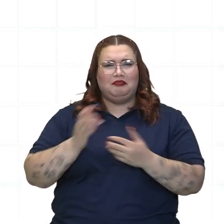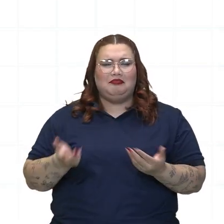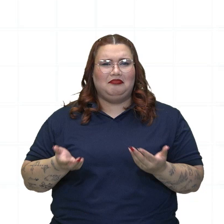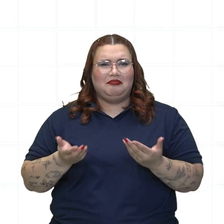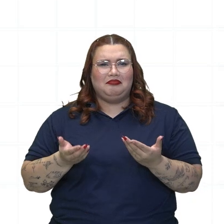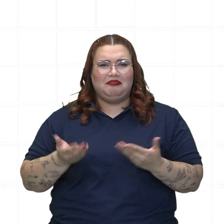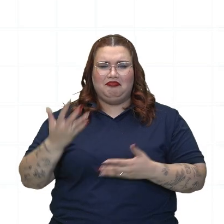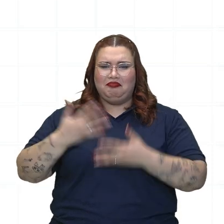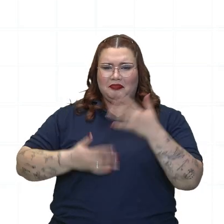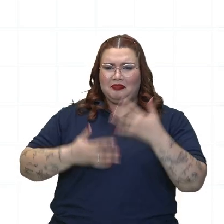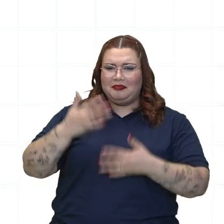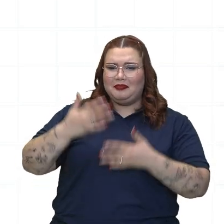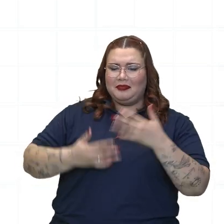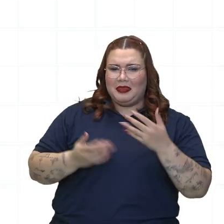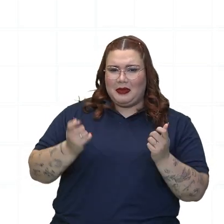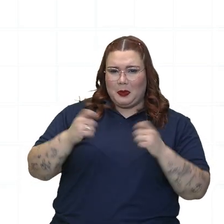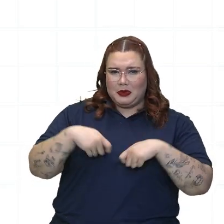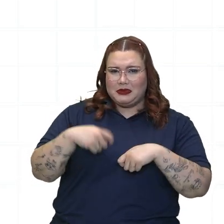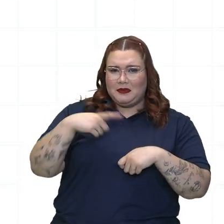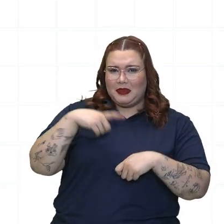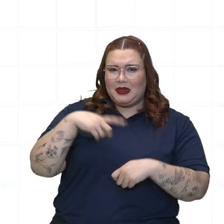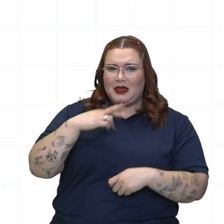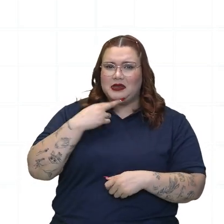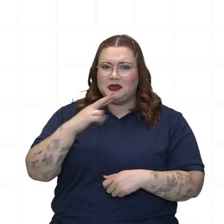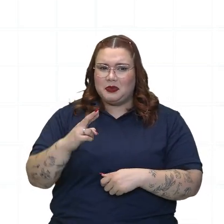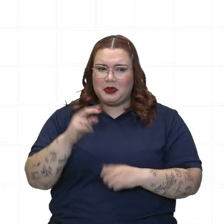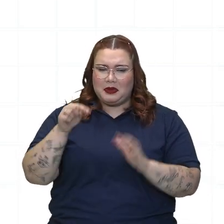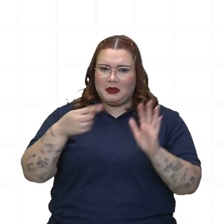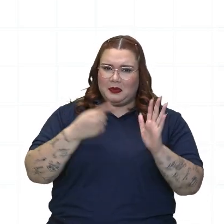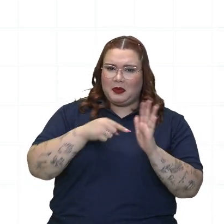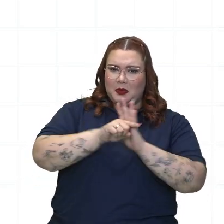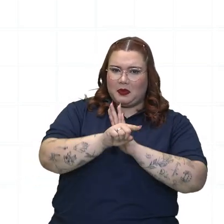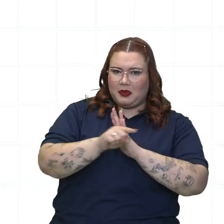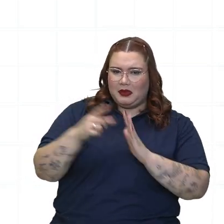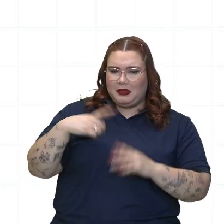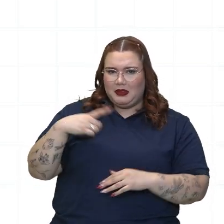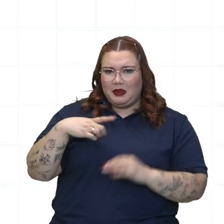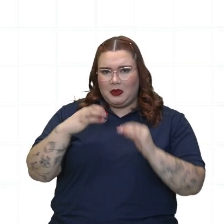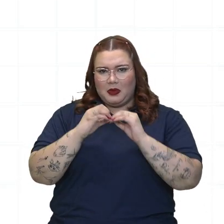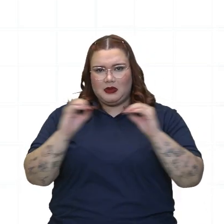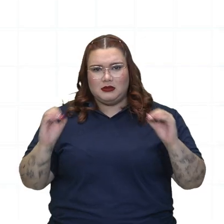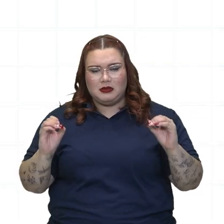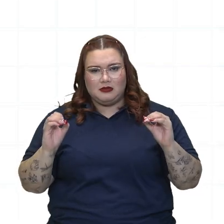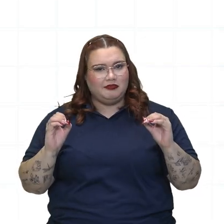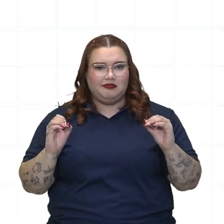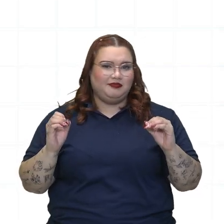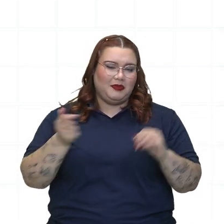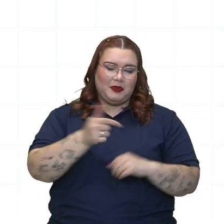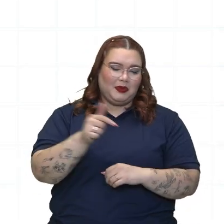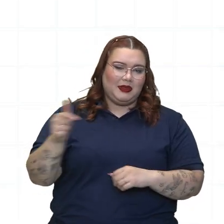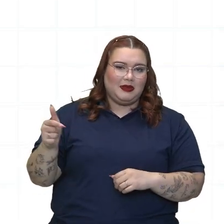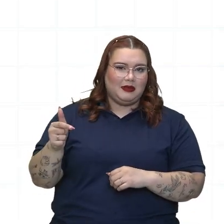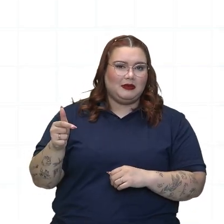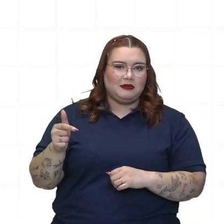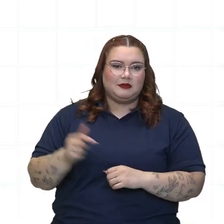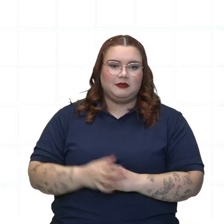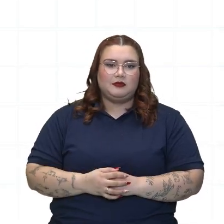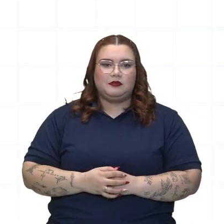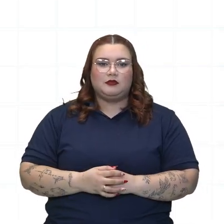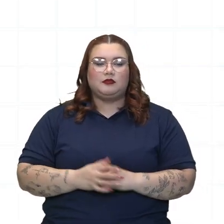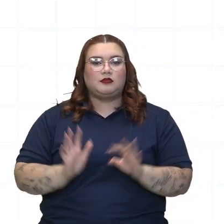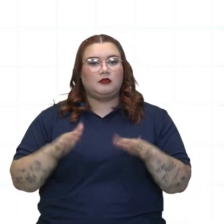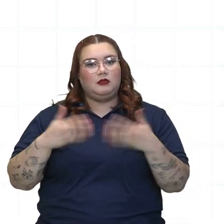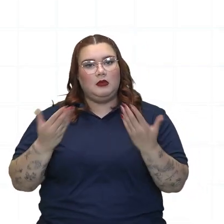Dá para eu encontrar a resposta para essa pergunta nessa oração? Não dá. E junto